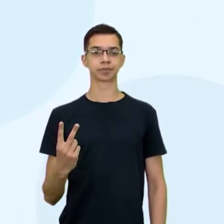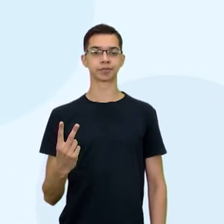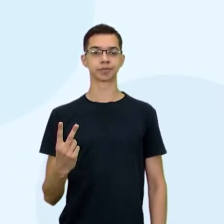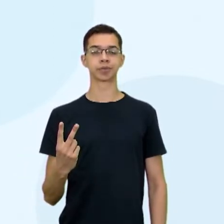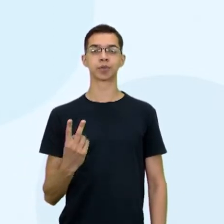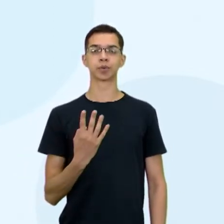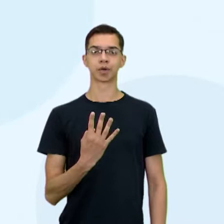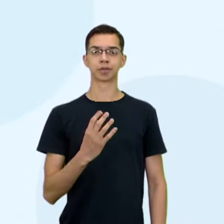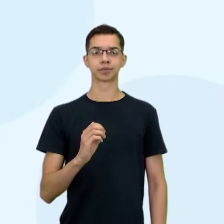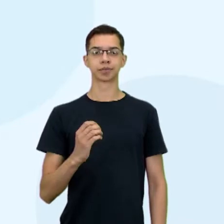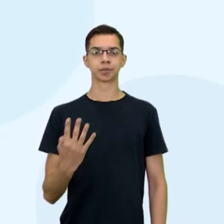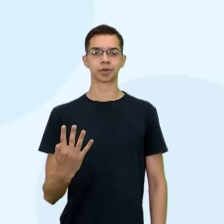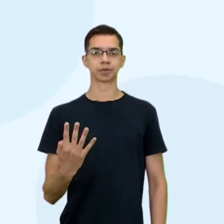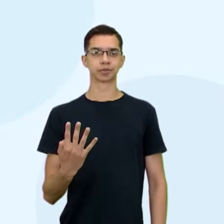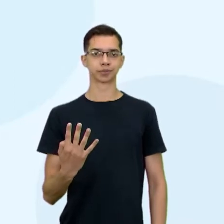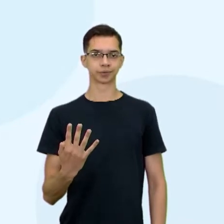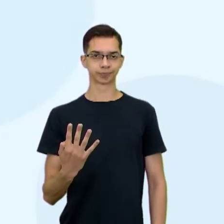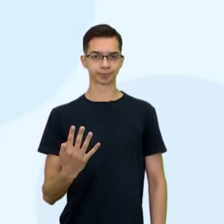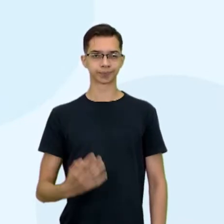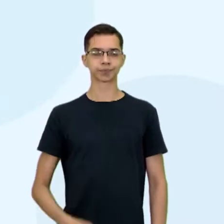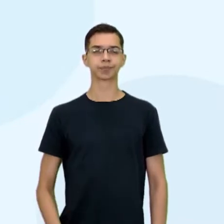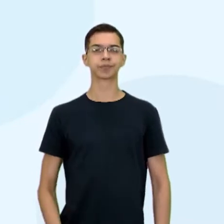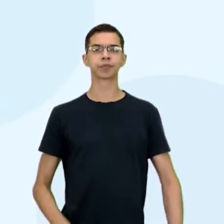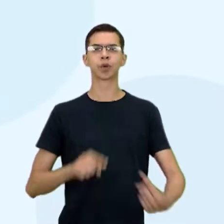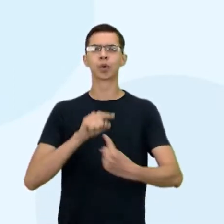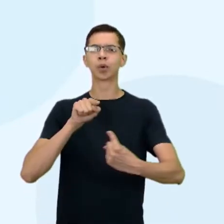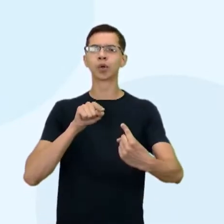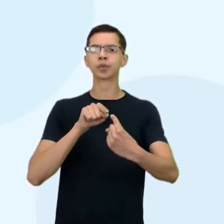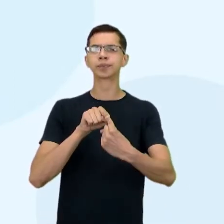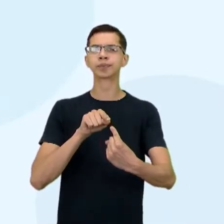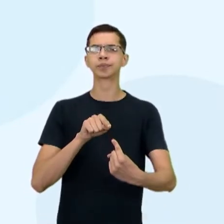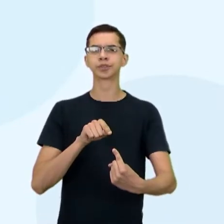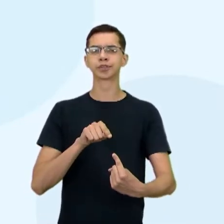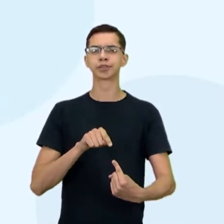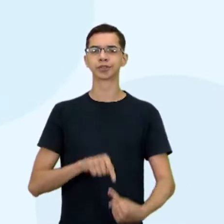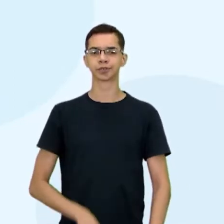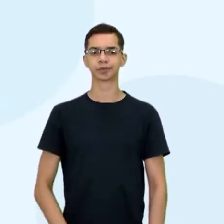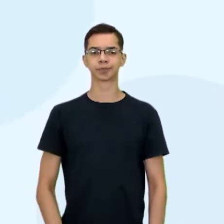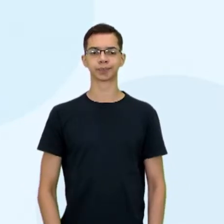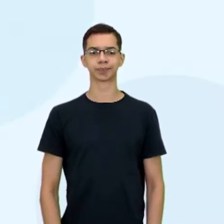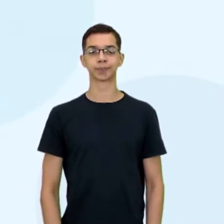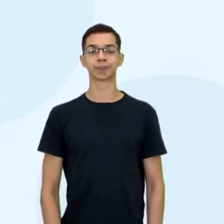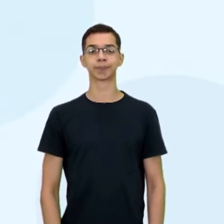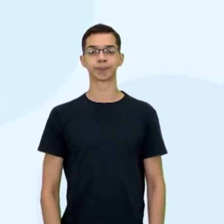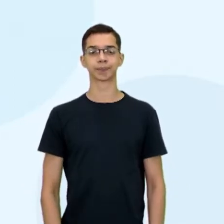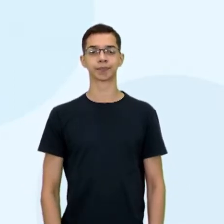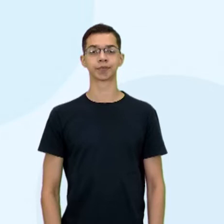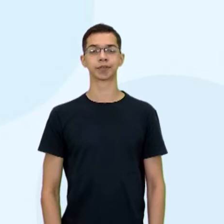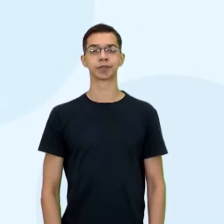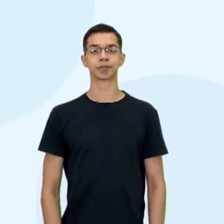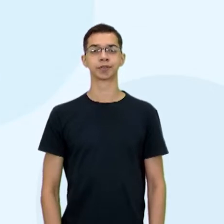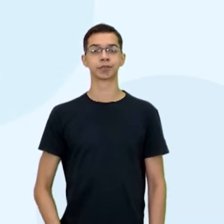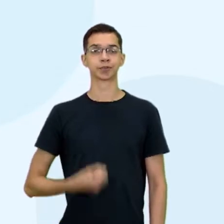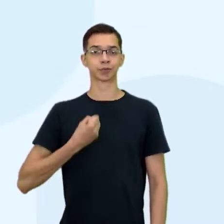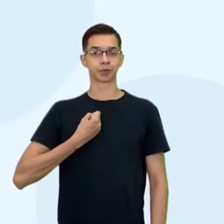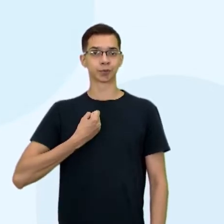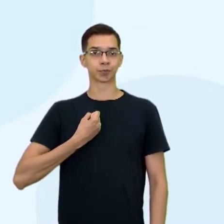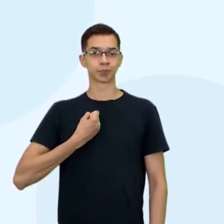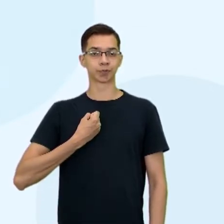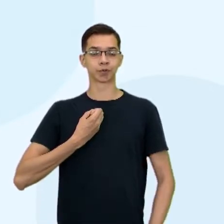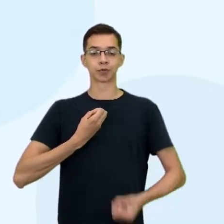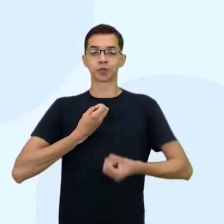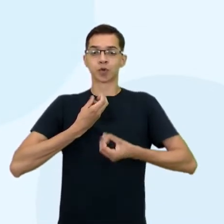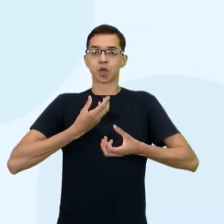habilidade 404. O objetivo que os dados numéricos possam ampliar o olhar do estudante sobre